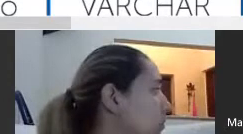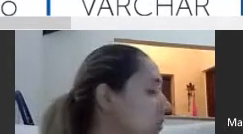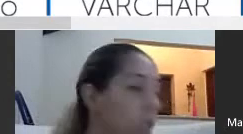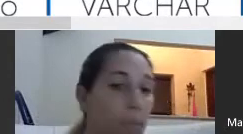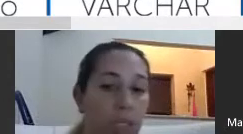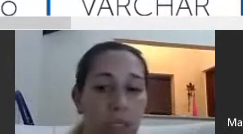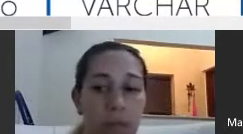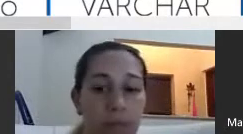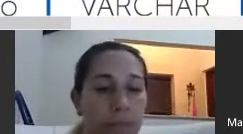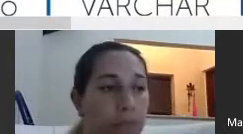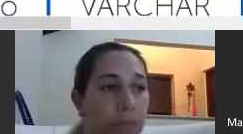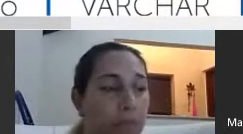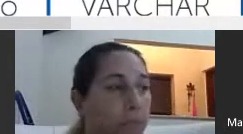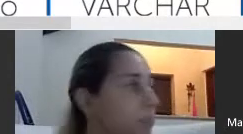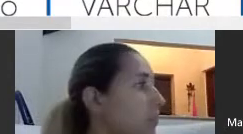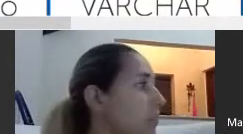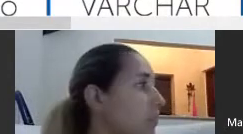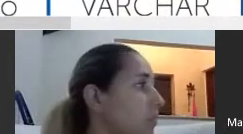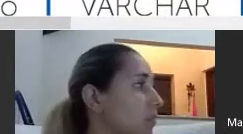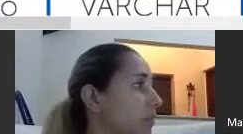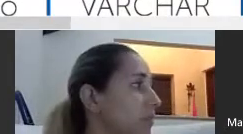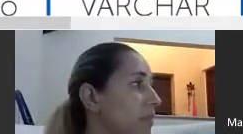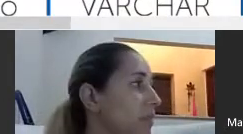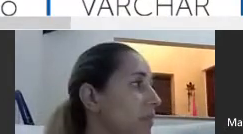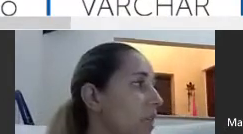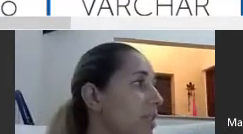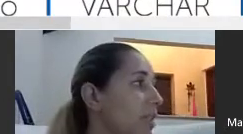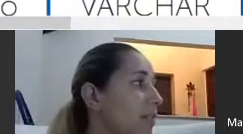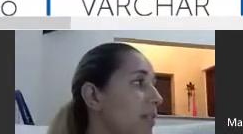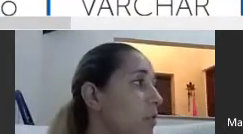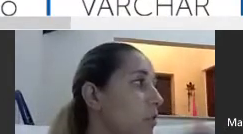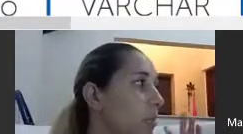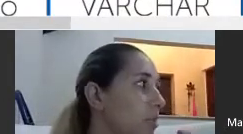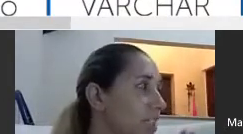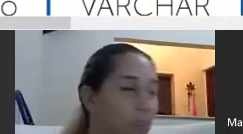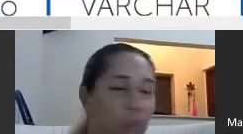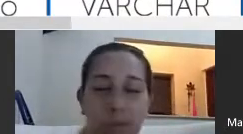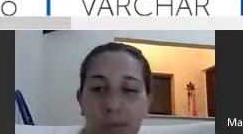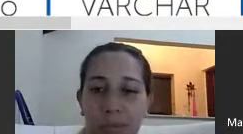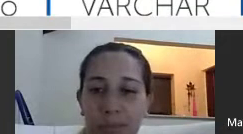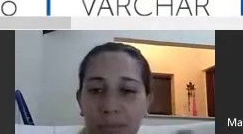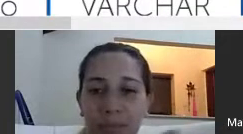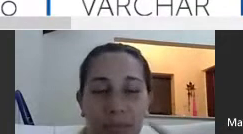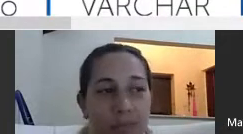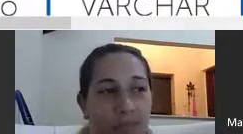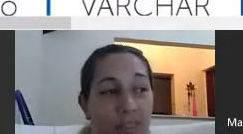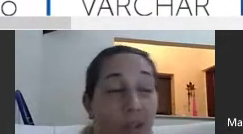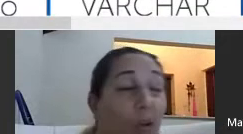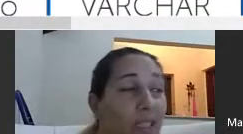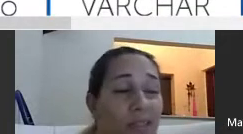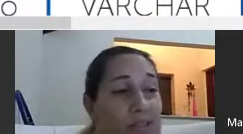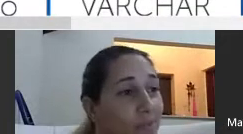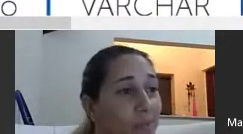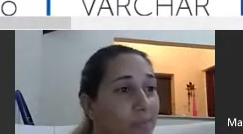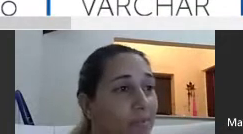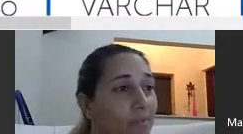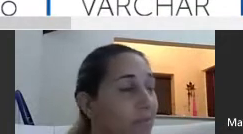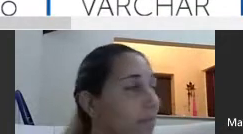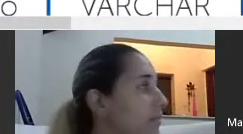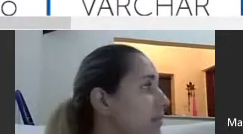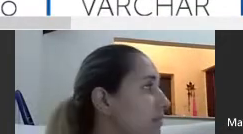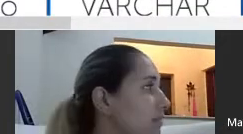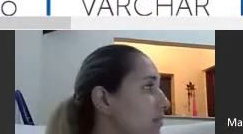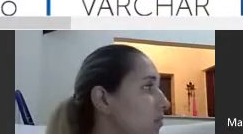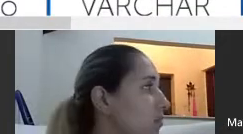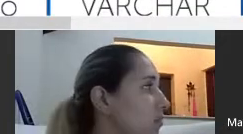ela é complementar à modelagem no sentido de diagrama. Não é só o diagrama que basta para um documento, de um